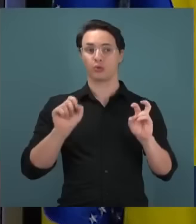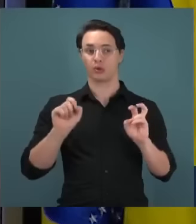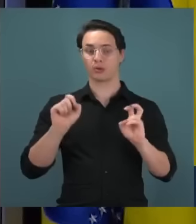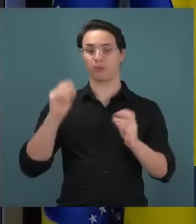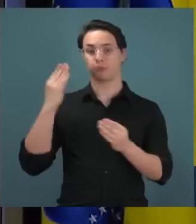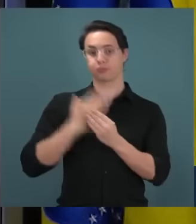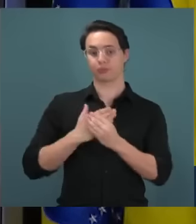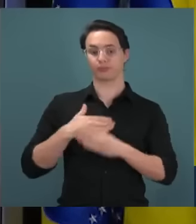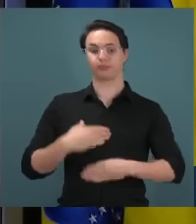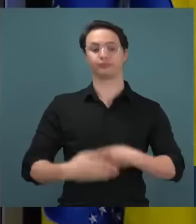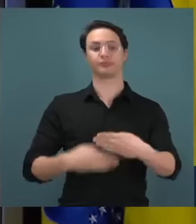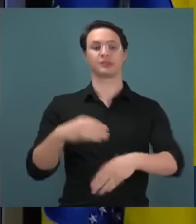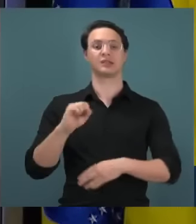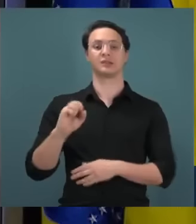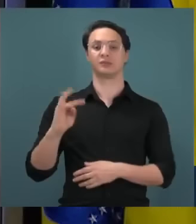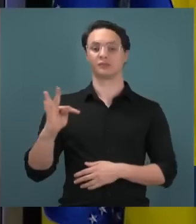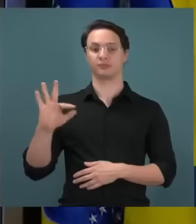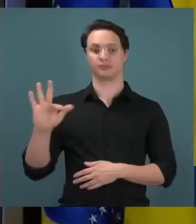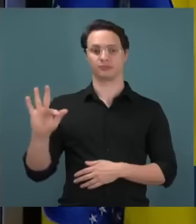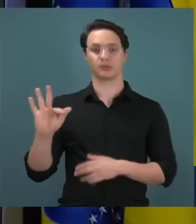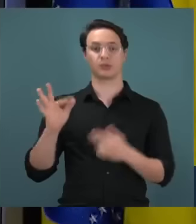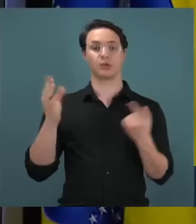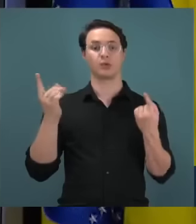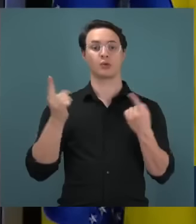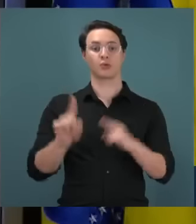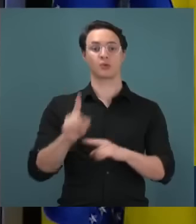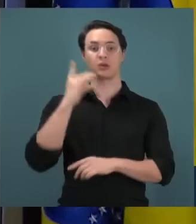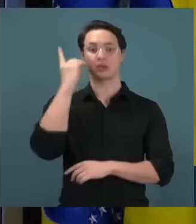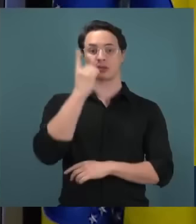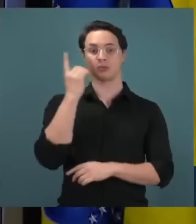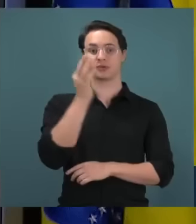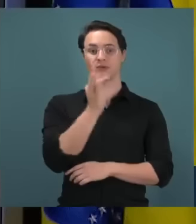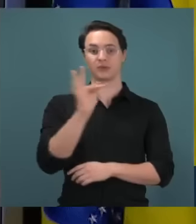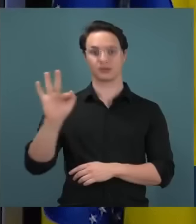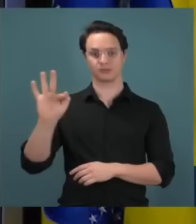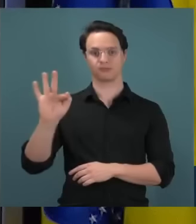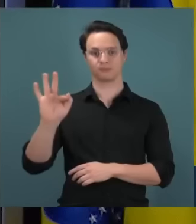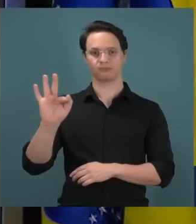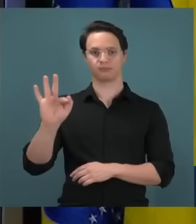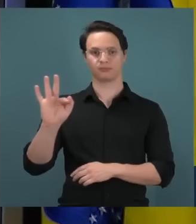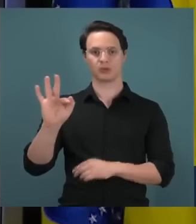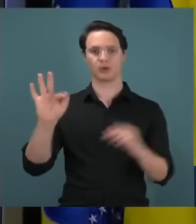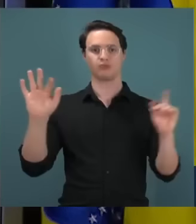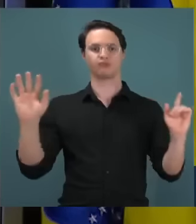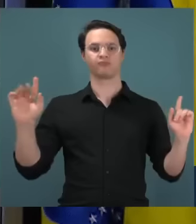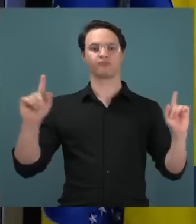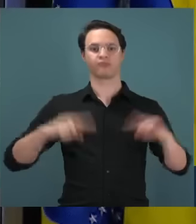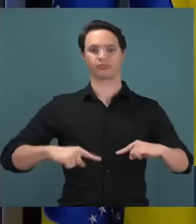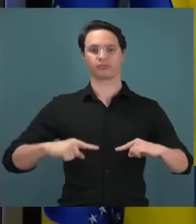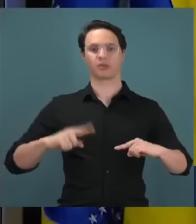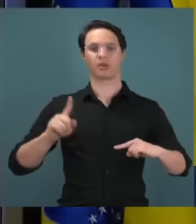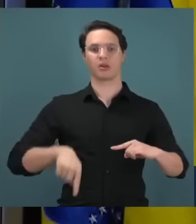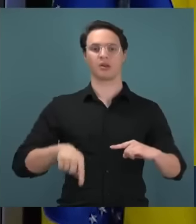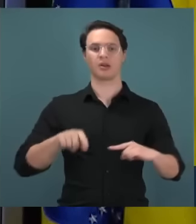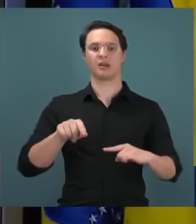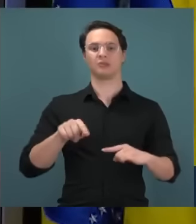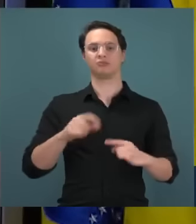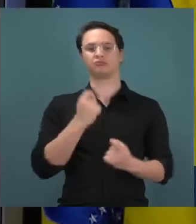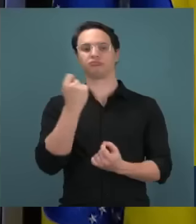no STF, contra deputados federais de direita e que fazem oposição ao regime de